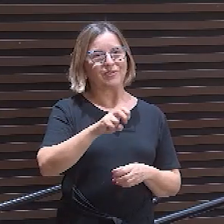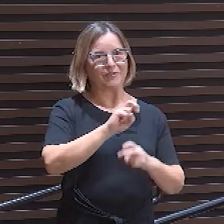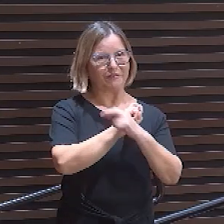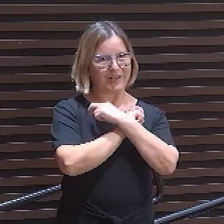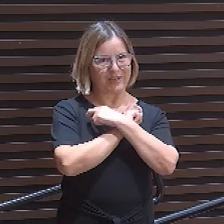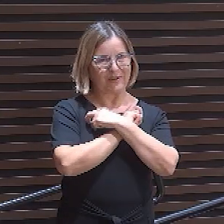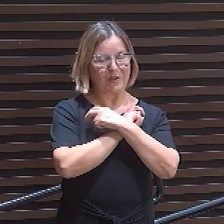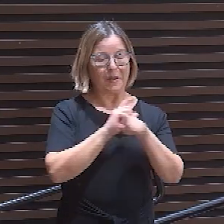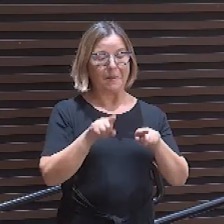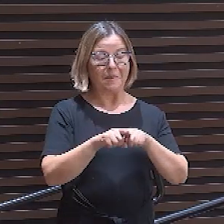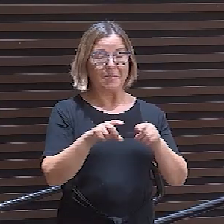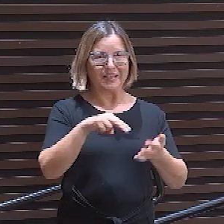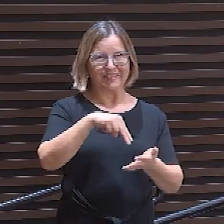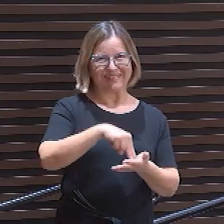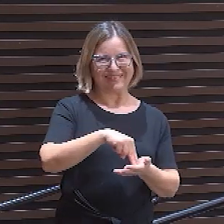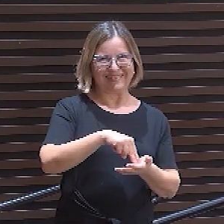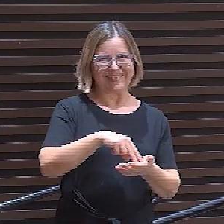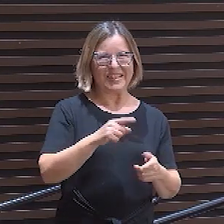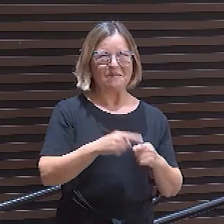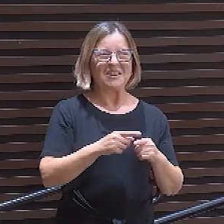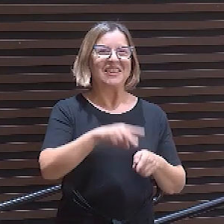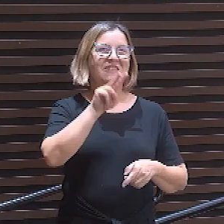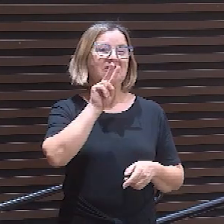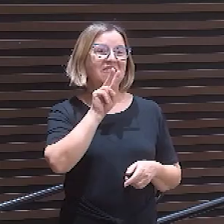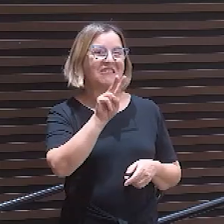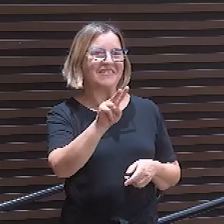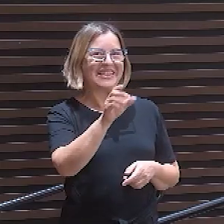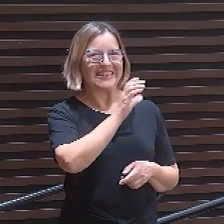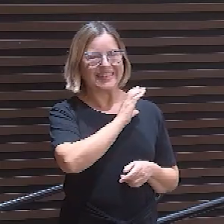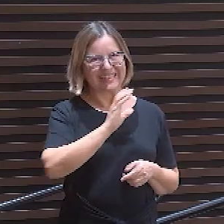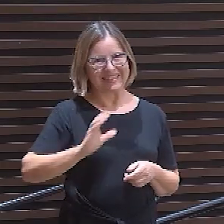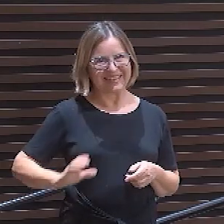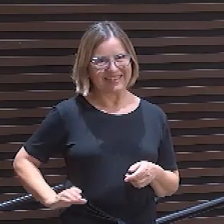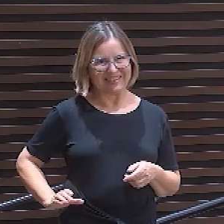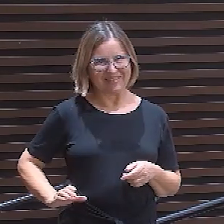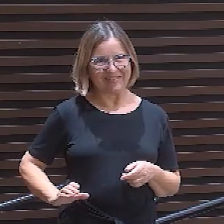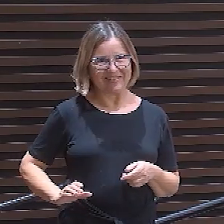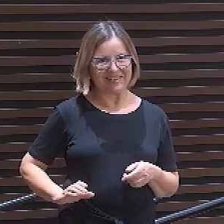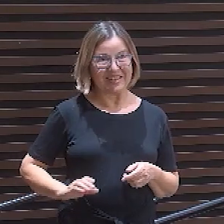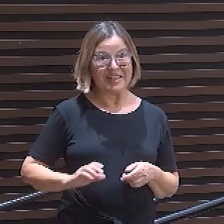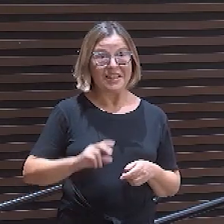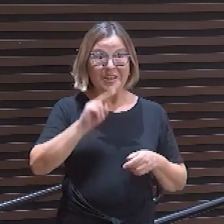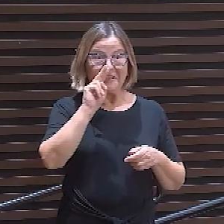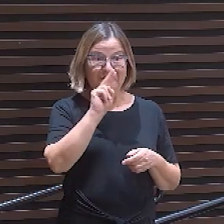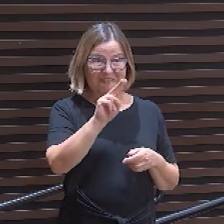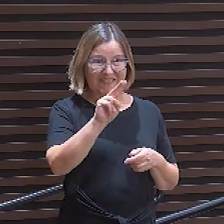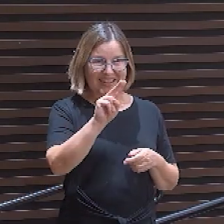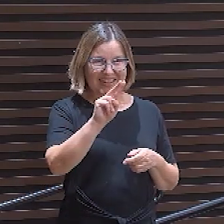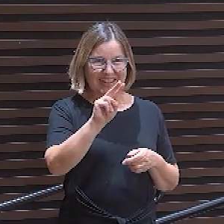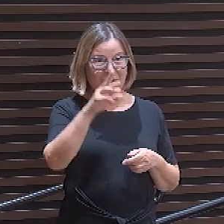via Cristo, porque via aquele que havia de vir.